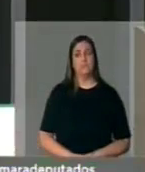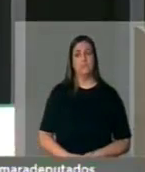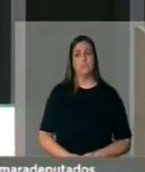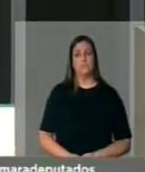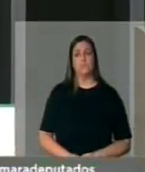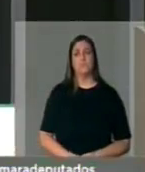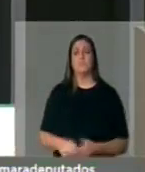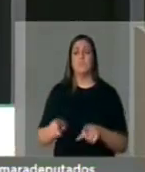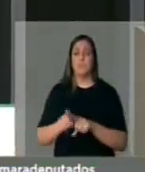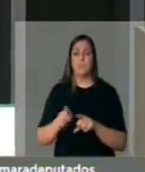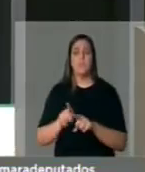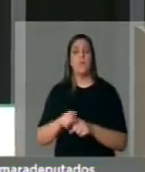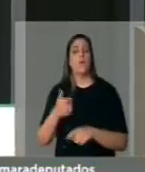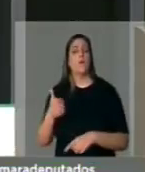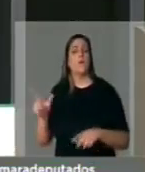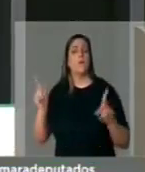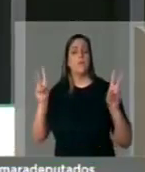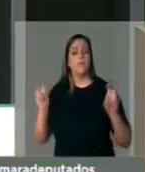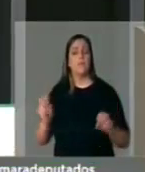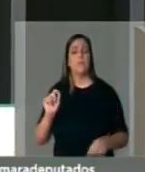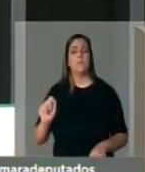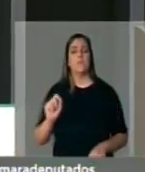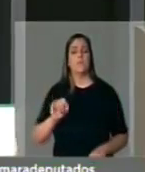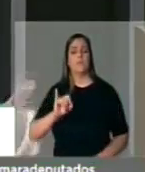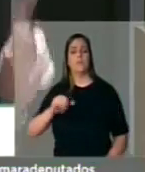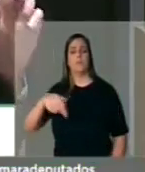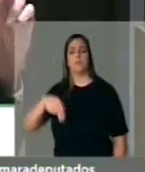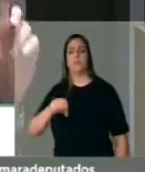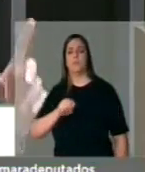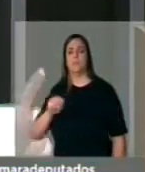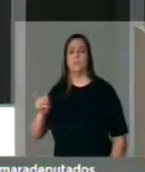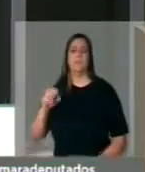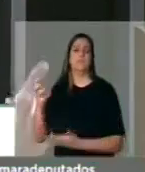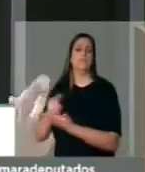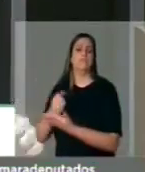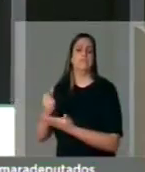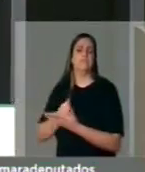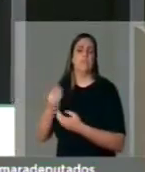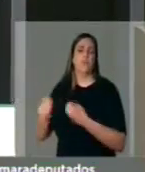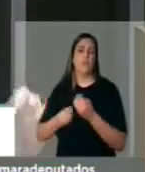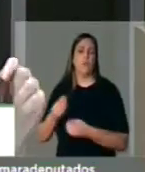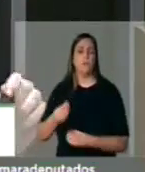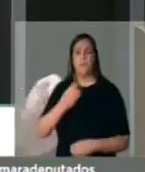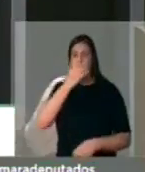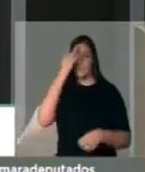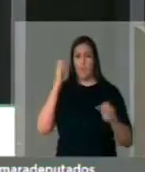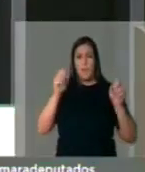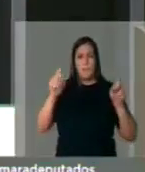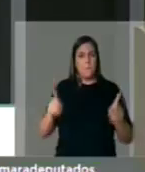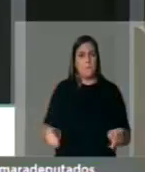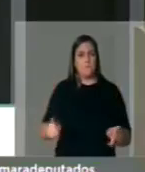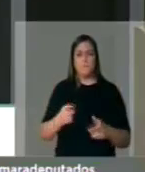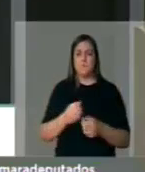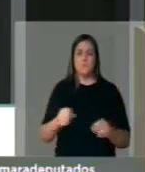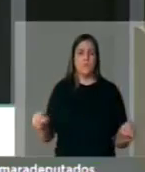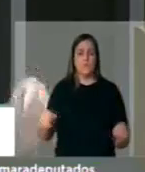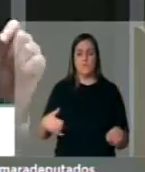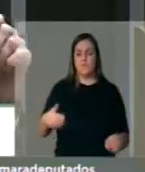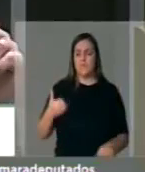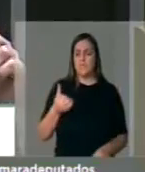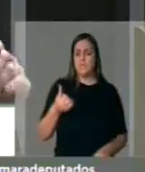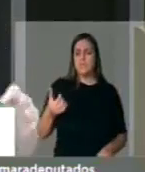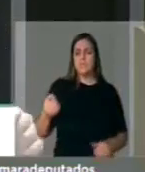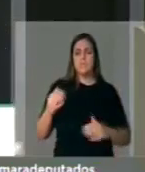o tema da Previdência Social. Aliás, agricultor nenhum se aposenta antes dos 60 anos, quando